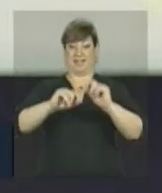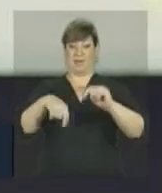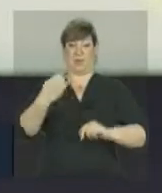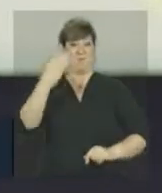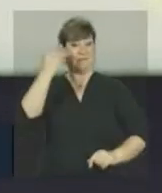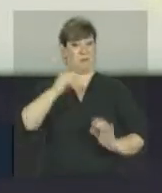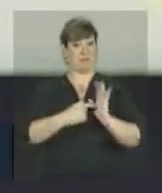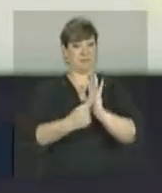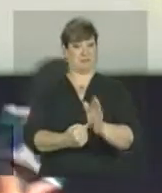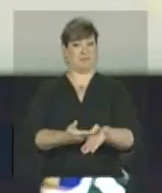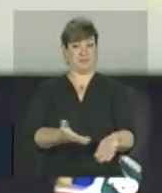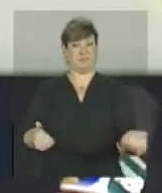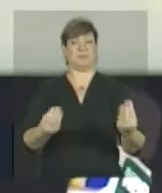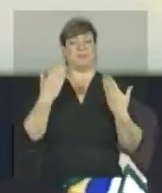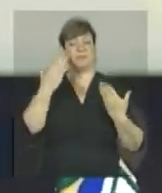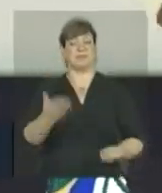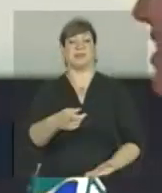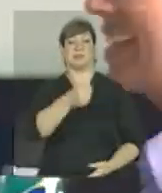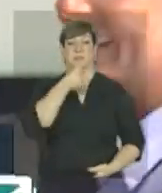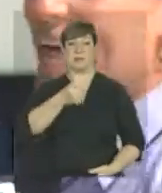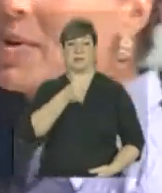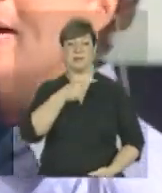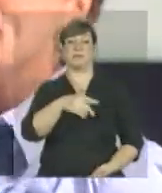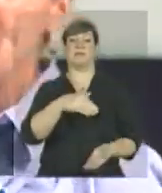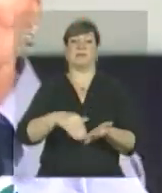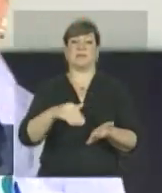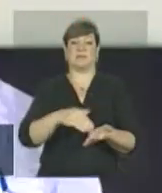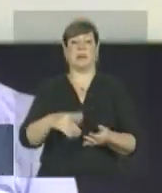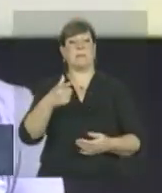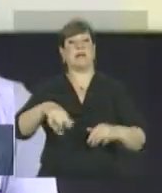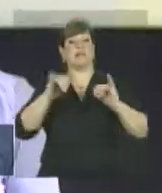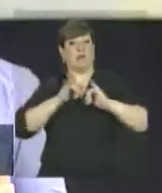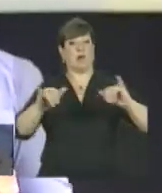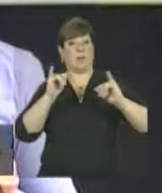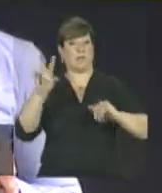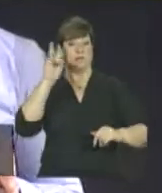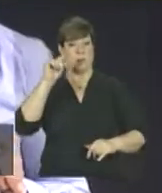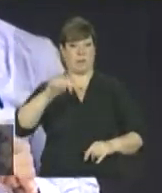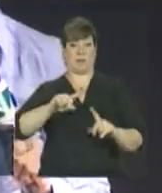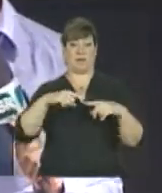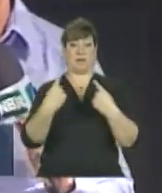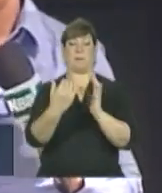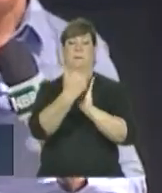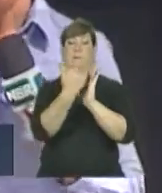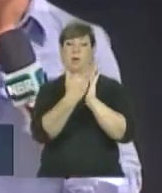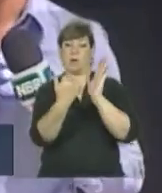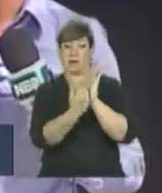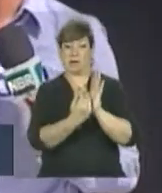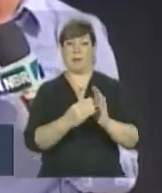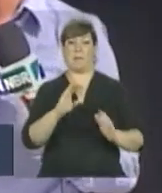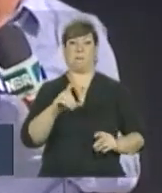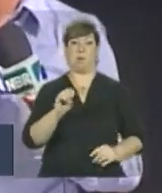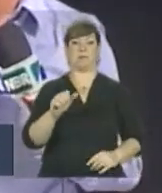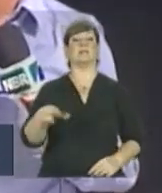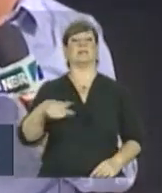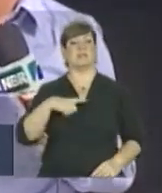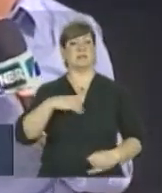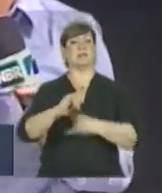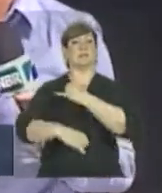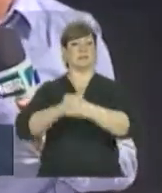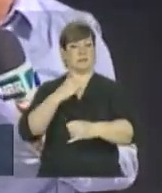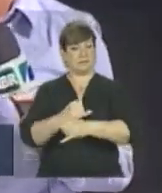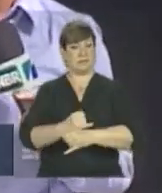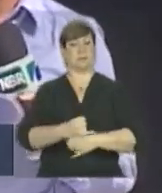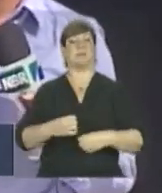evento, ela é muito importante. Muito obrigada por sua entrevista, Obrigado. secretário. Mais informações sobre o programa Bolsa Atleta estão disponíveis no site do